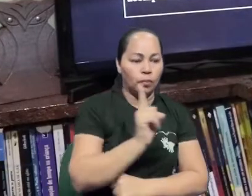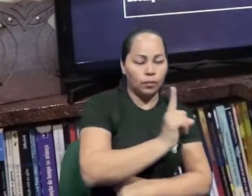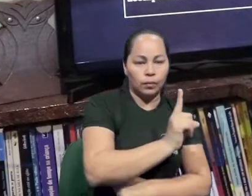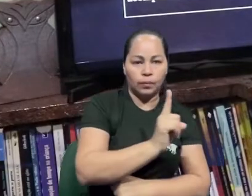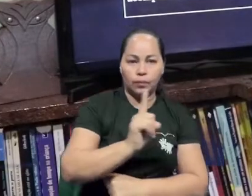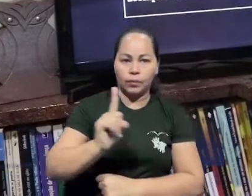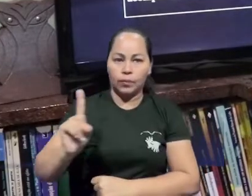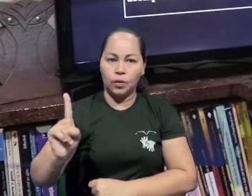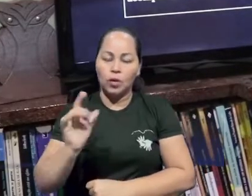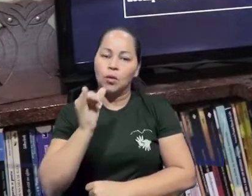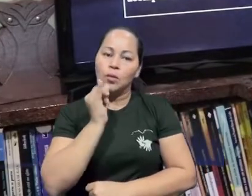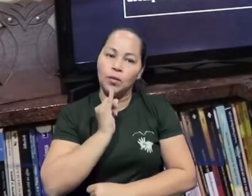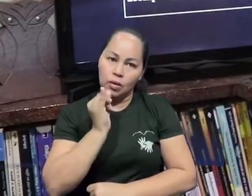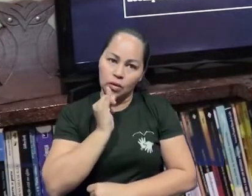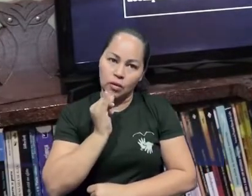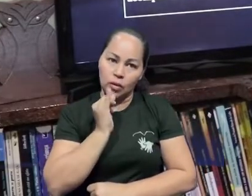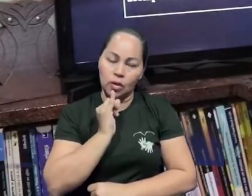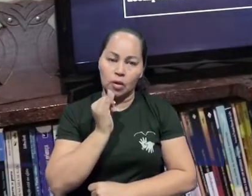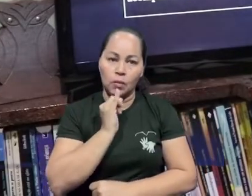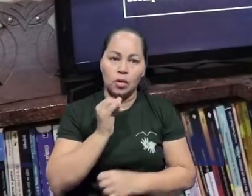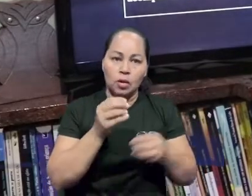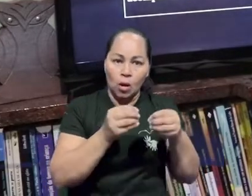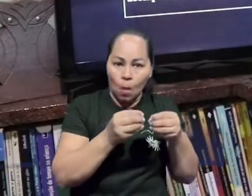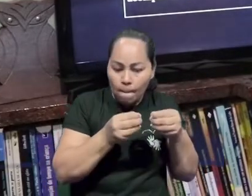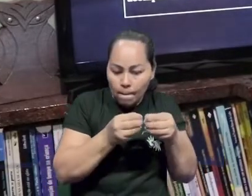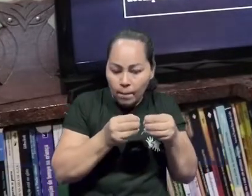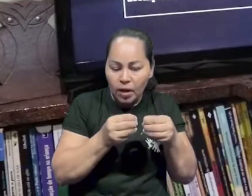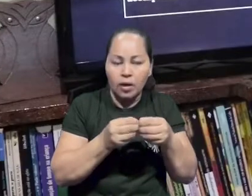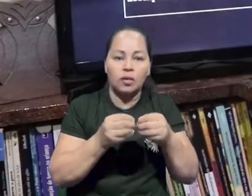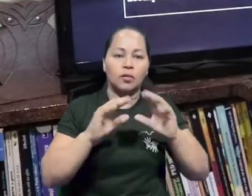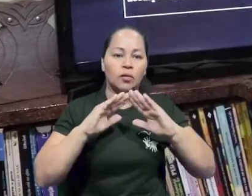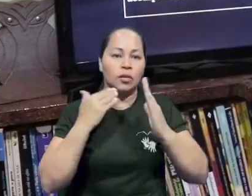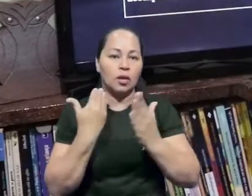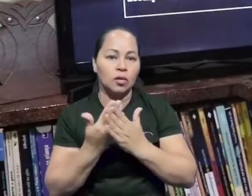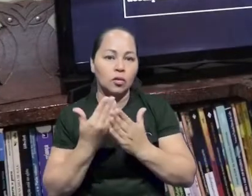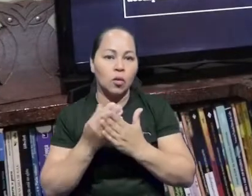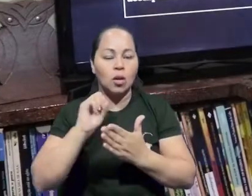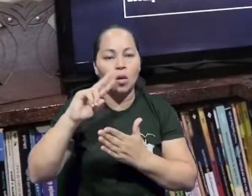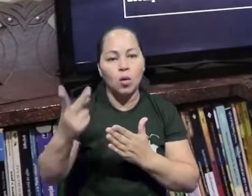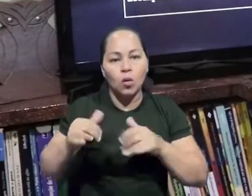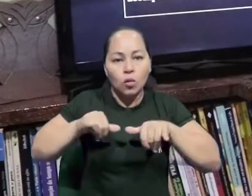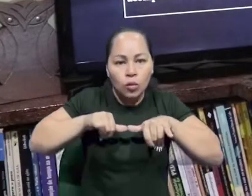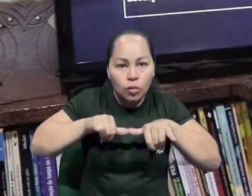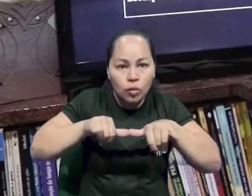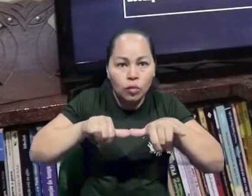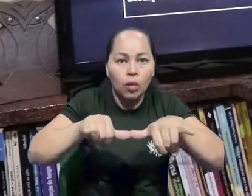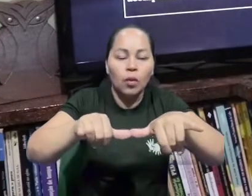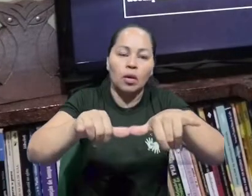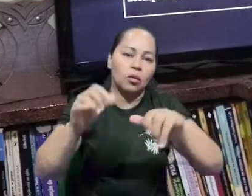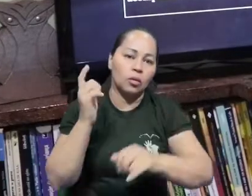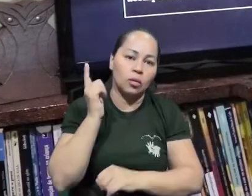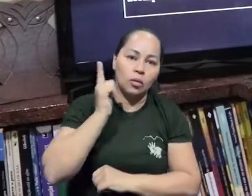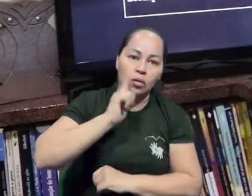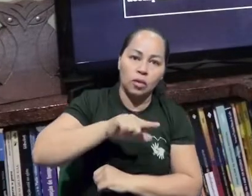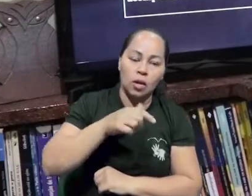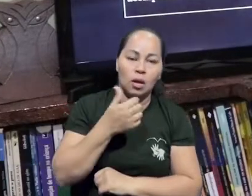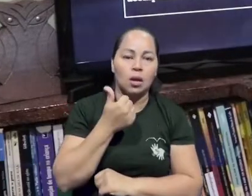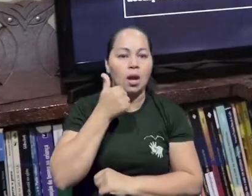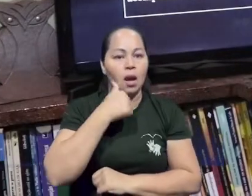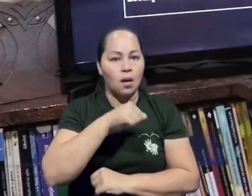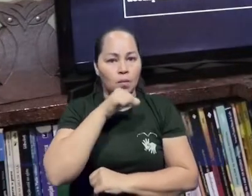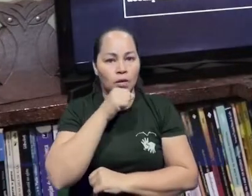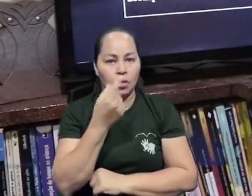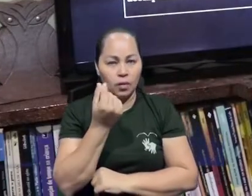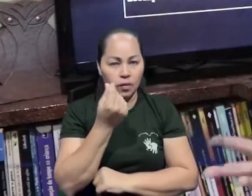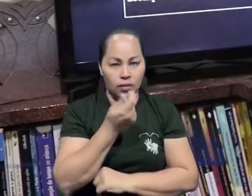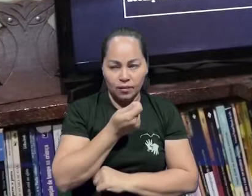leve. Locomoção para distâncias próximas à escola e supermercado sem nenhuma supervisão. Ele consegue ir ao mercado, a mãe já dá o